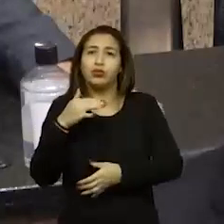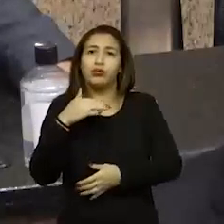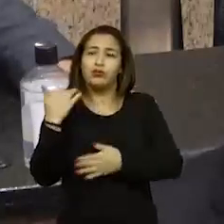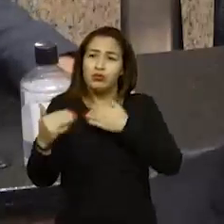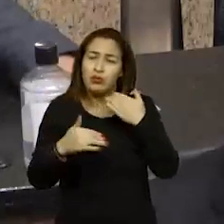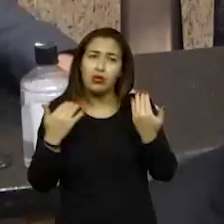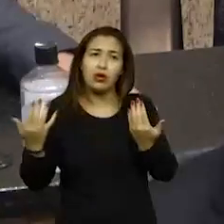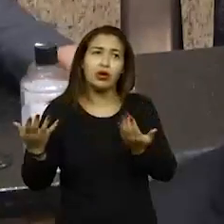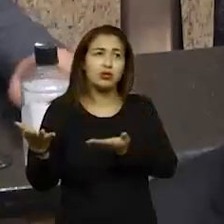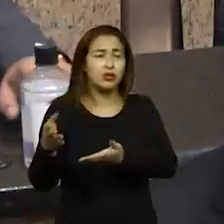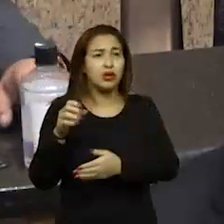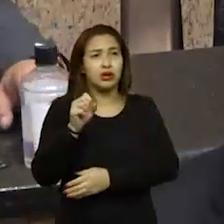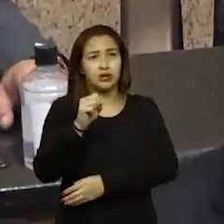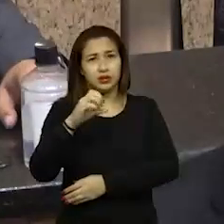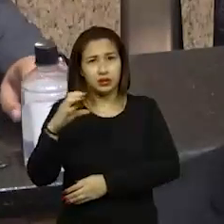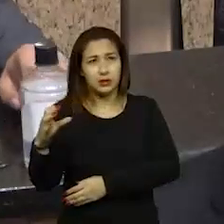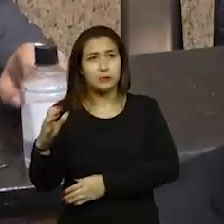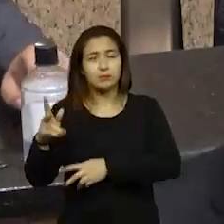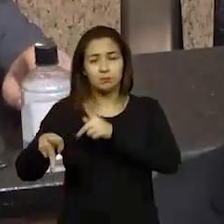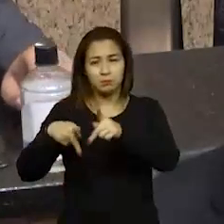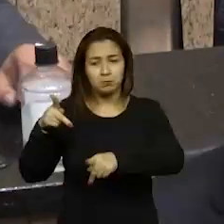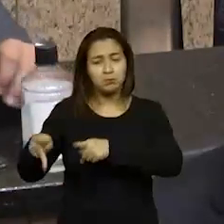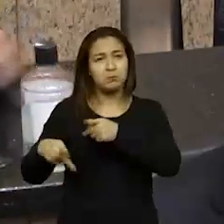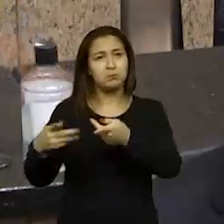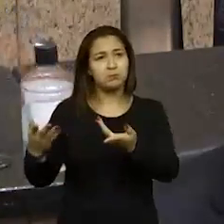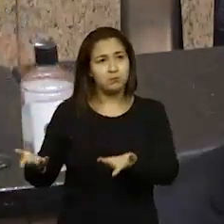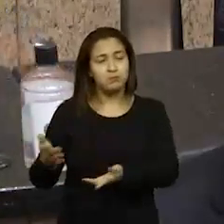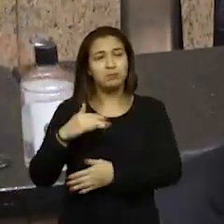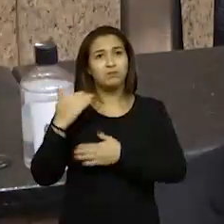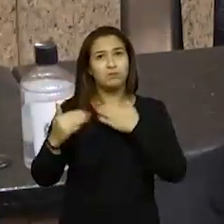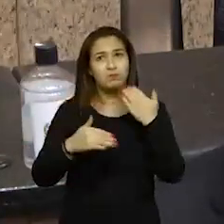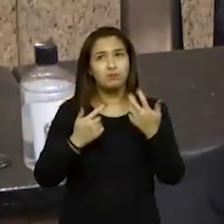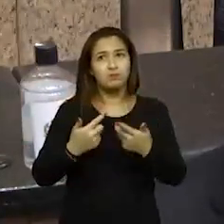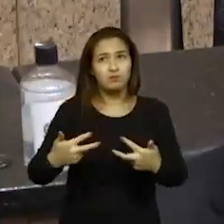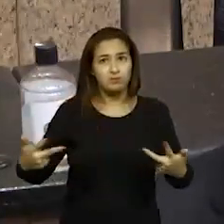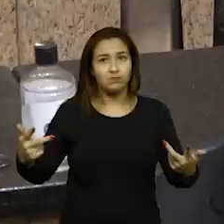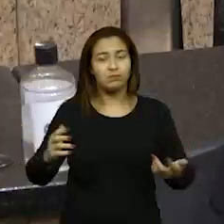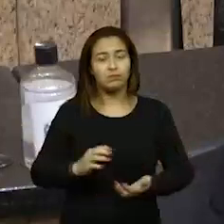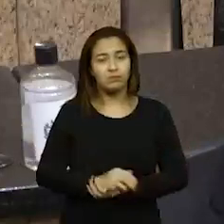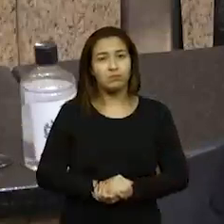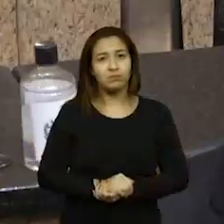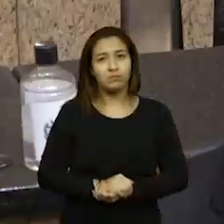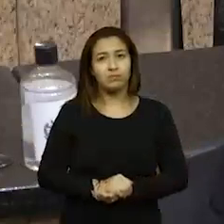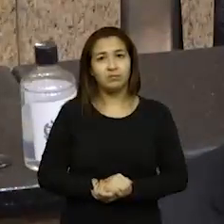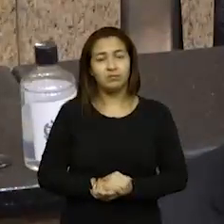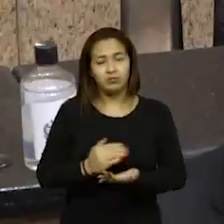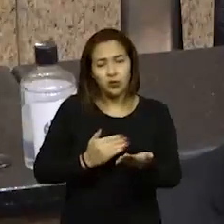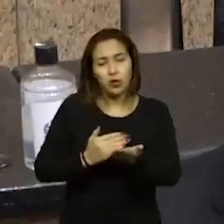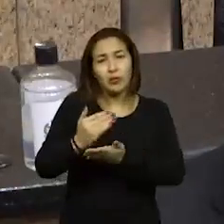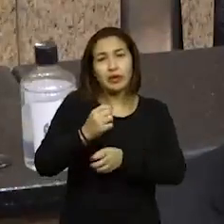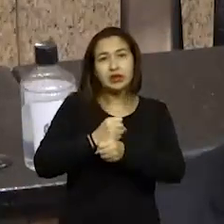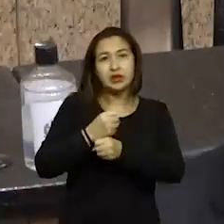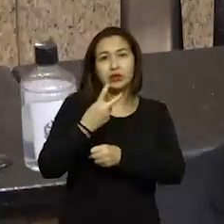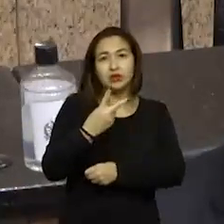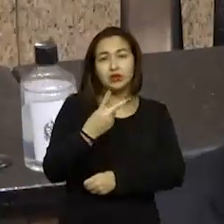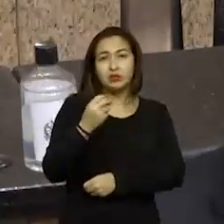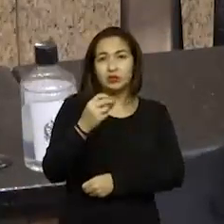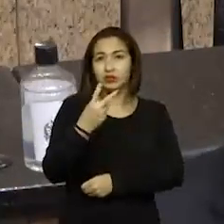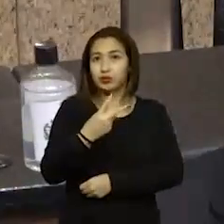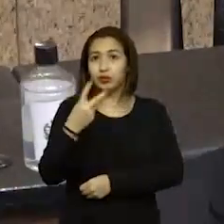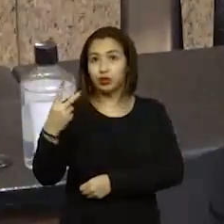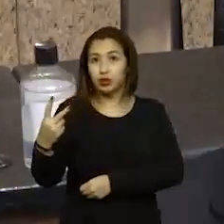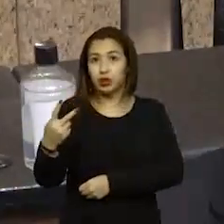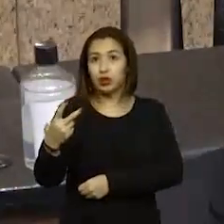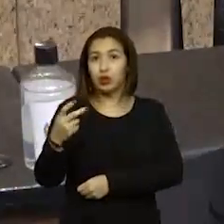decorrente das decisões que vocês tomam. Catarinenses estão morrendo. No início do ano, morreu o pai do